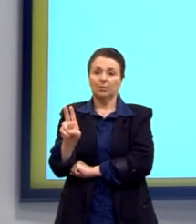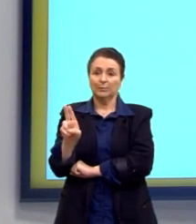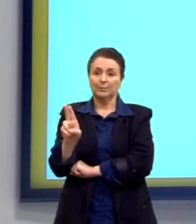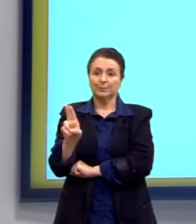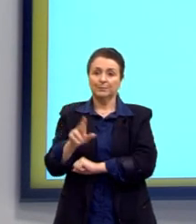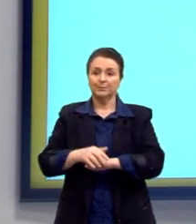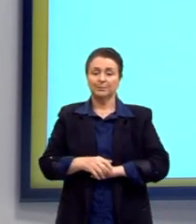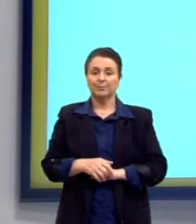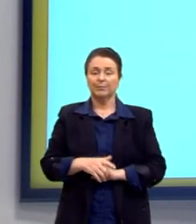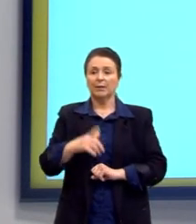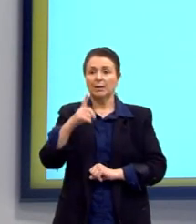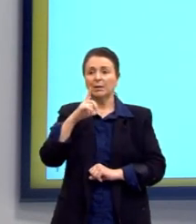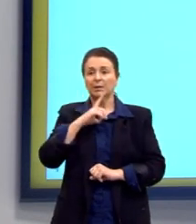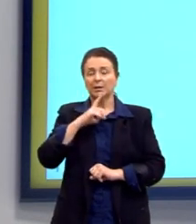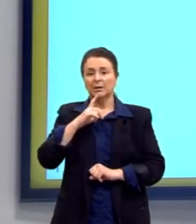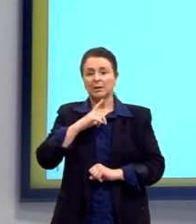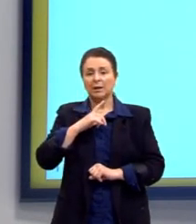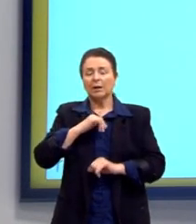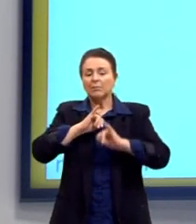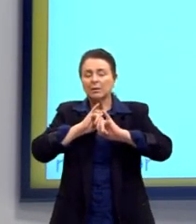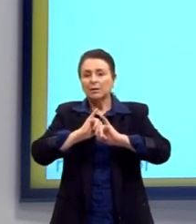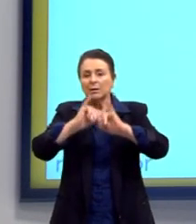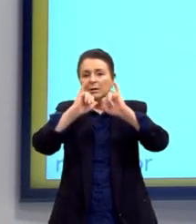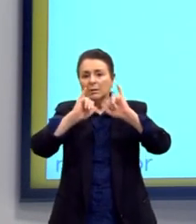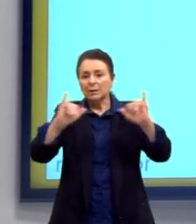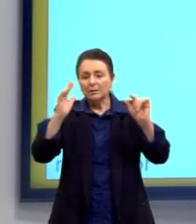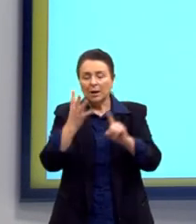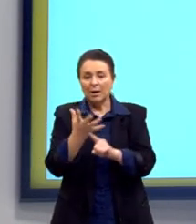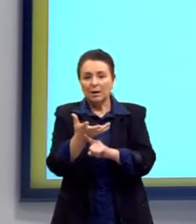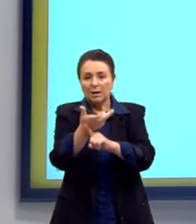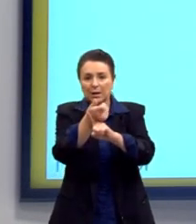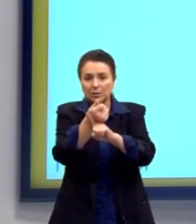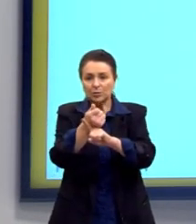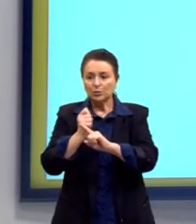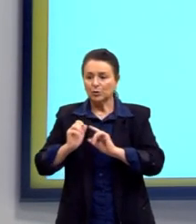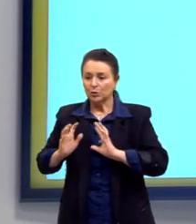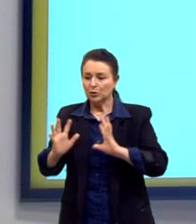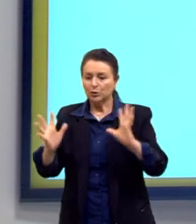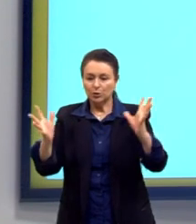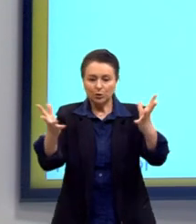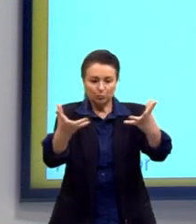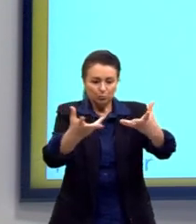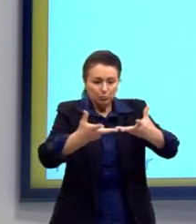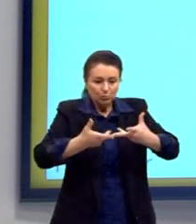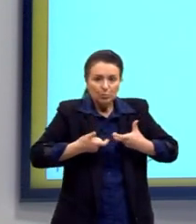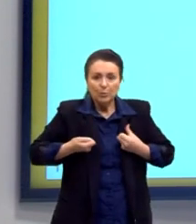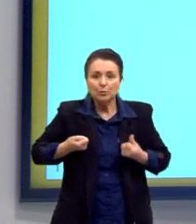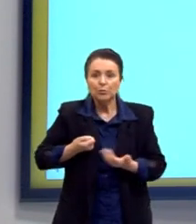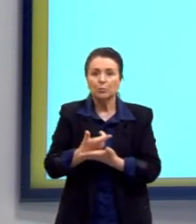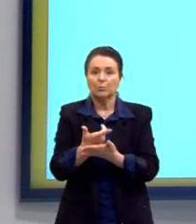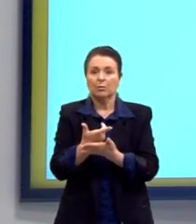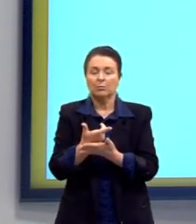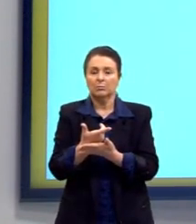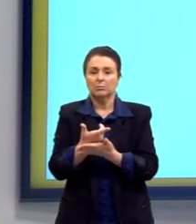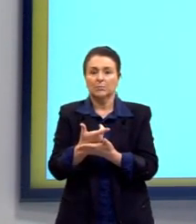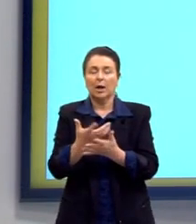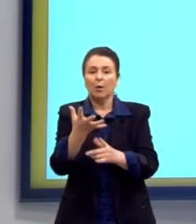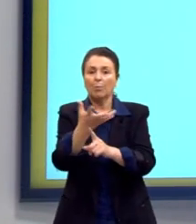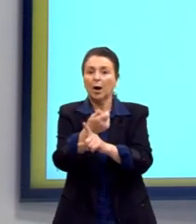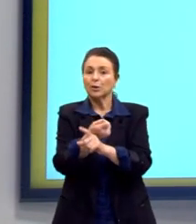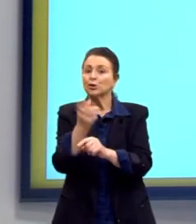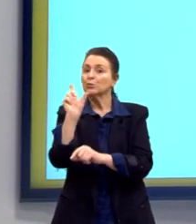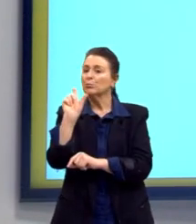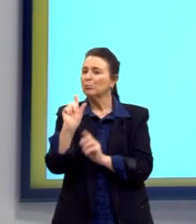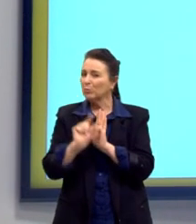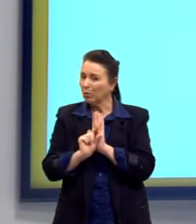E aí nessa denúncia nessa arte de consumo É uma arte de pouca qualidade sem